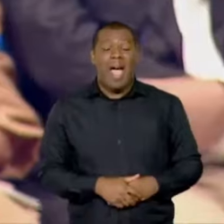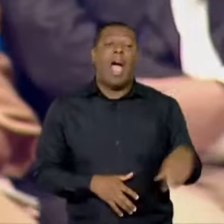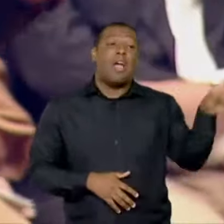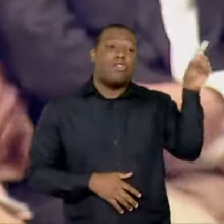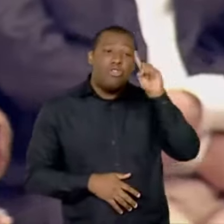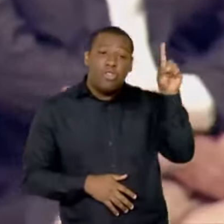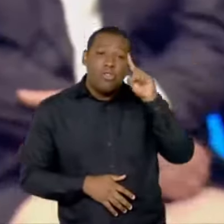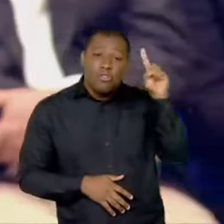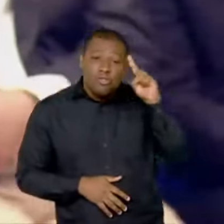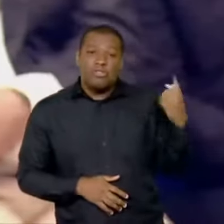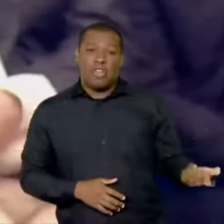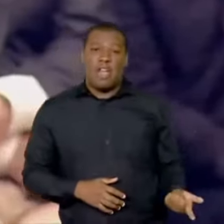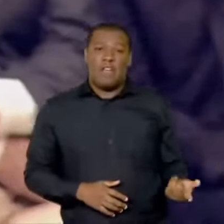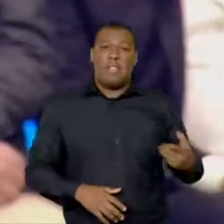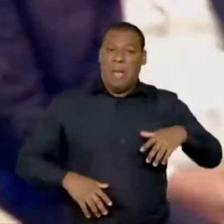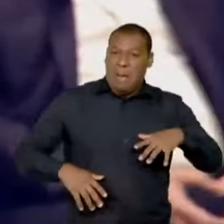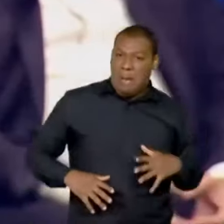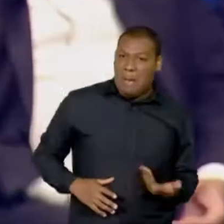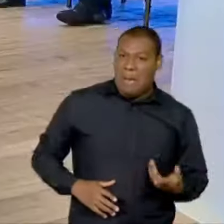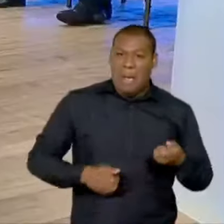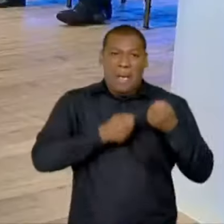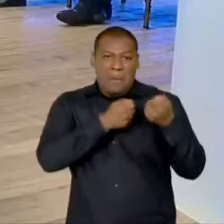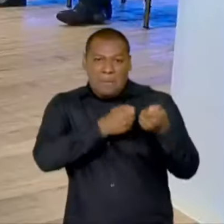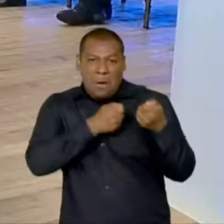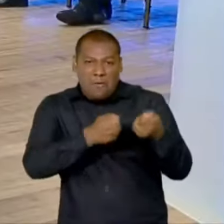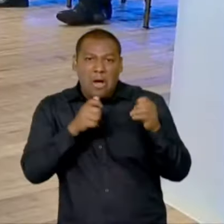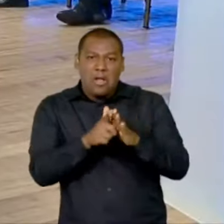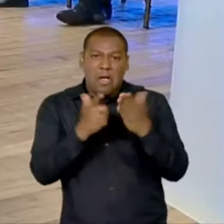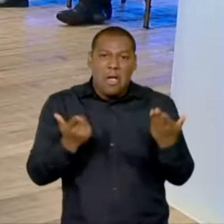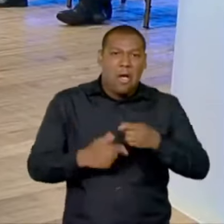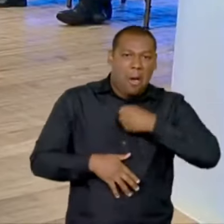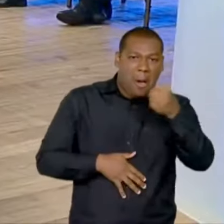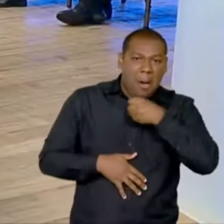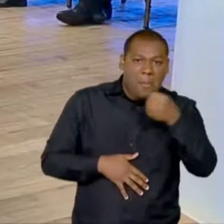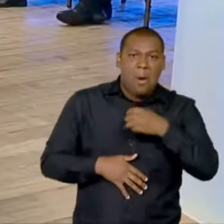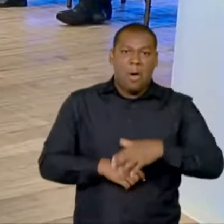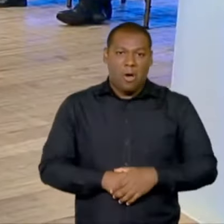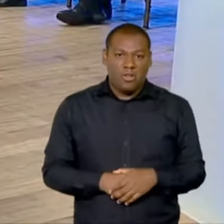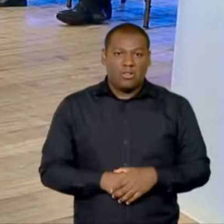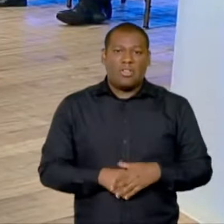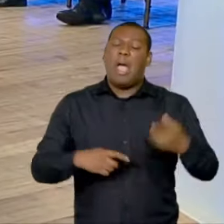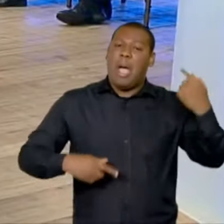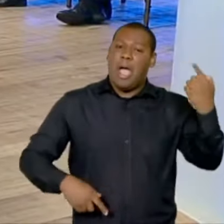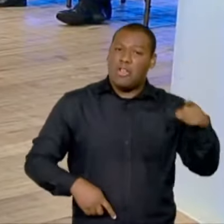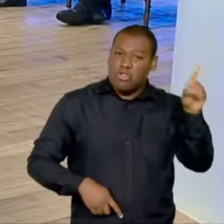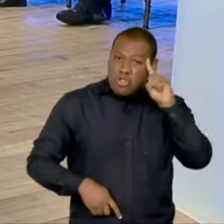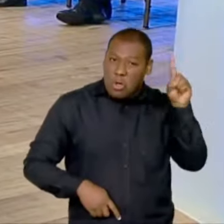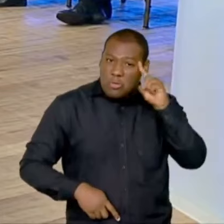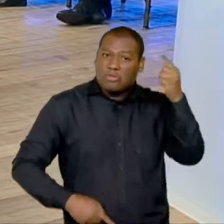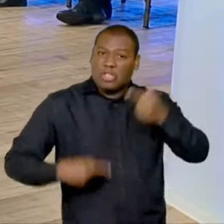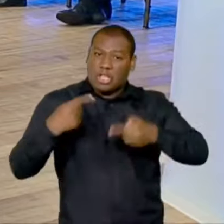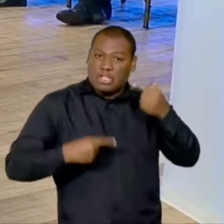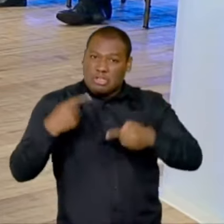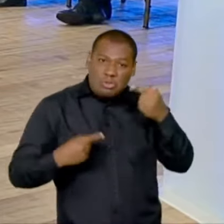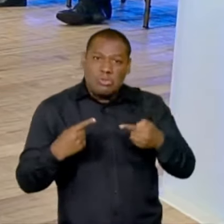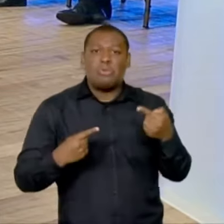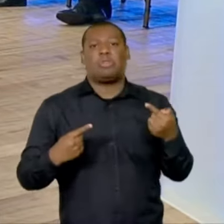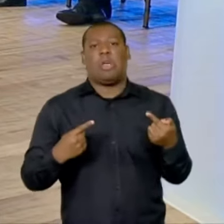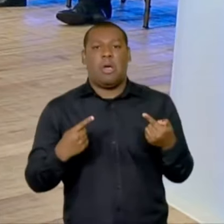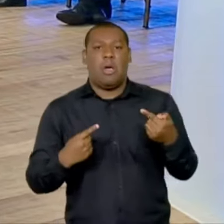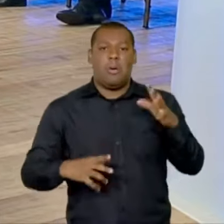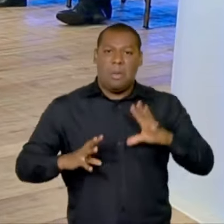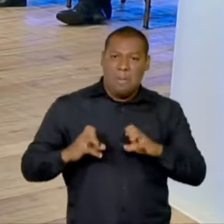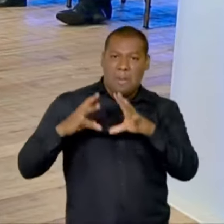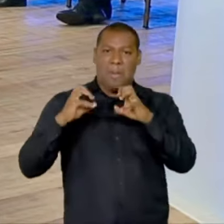alguém, todo dia você xinga alguém, todo dia você provoca a imprensa, todo dia você arruma uma briga com os governadores. Você viveu isso, governador, o